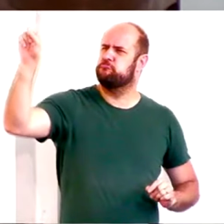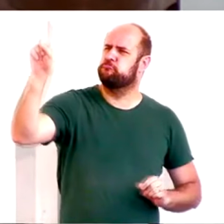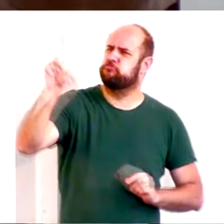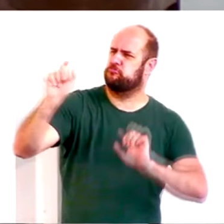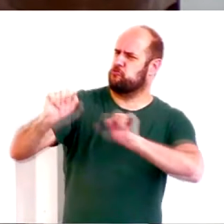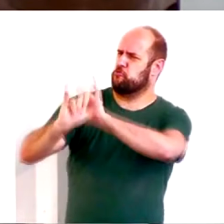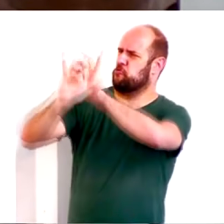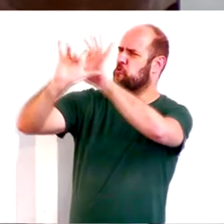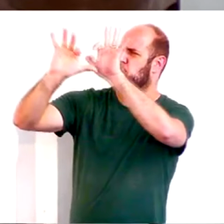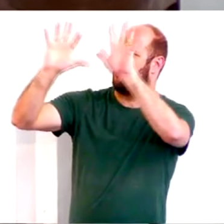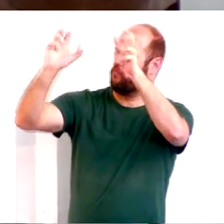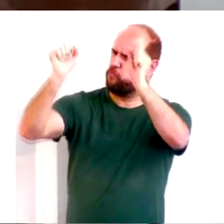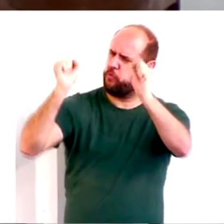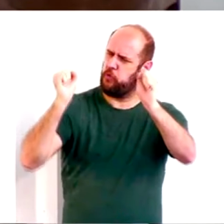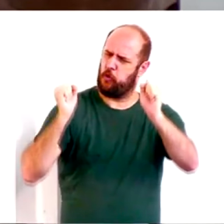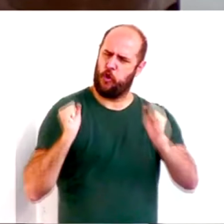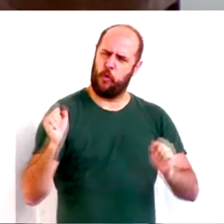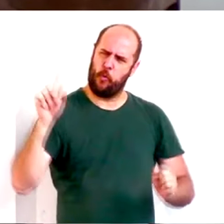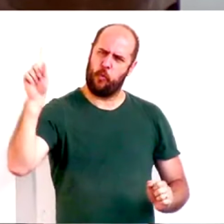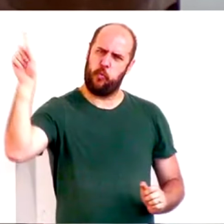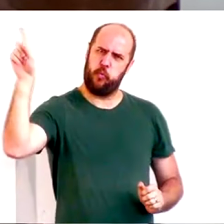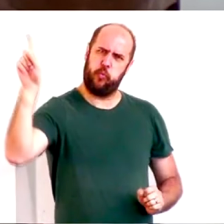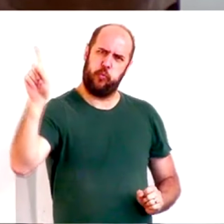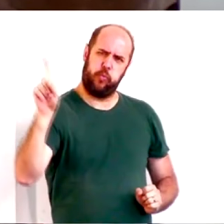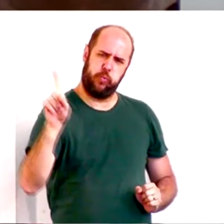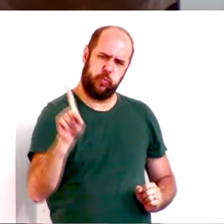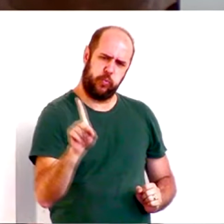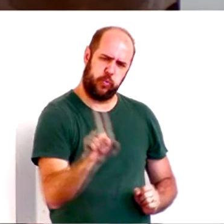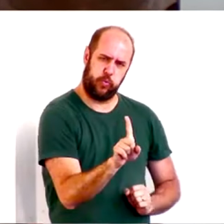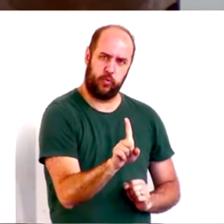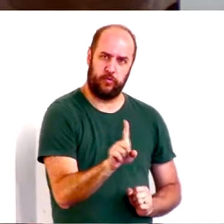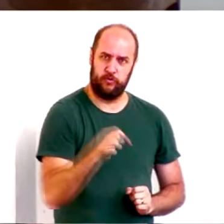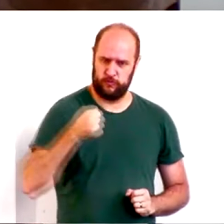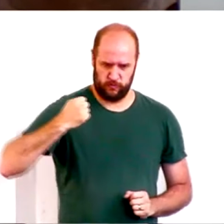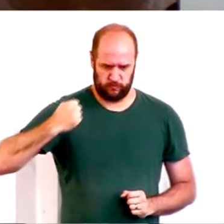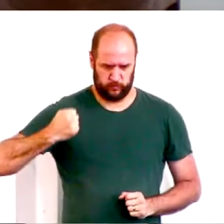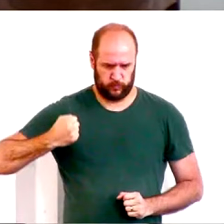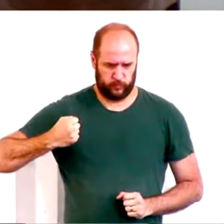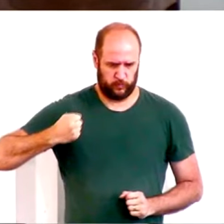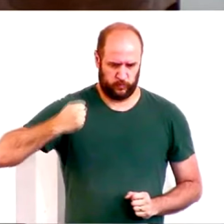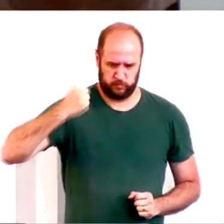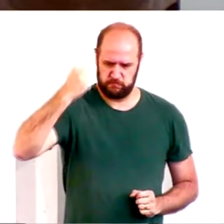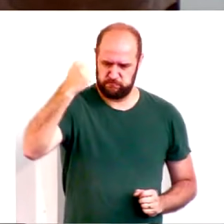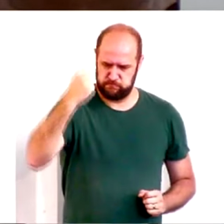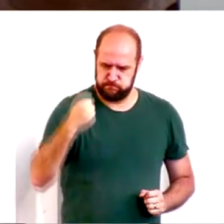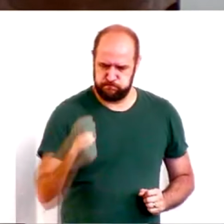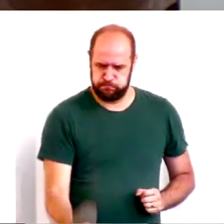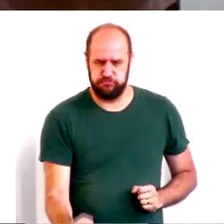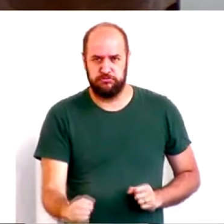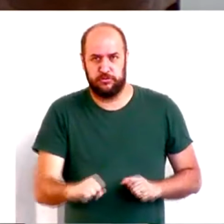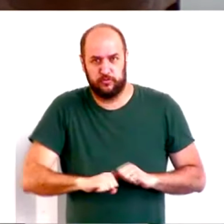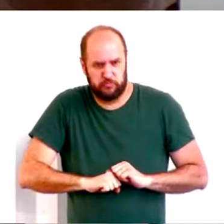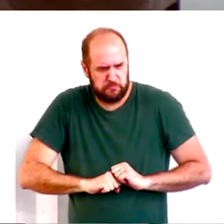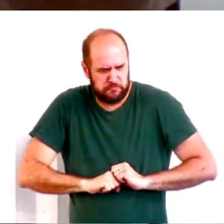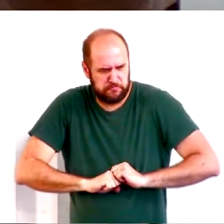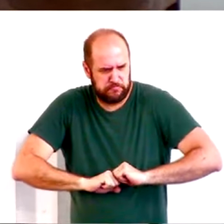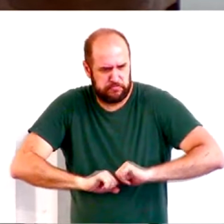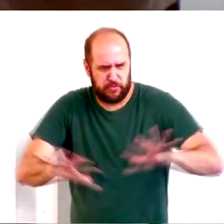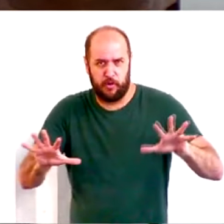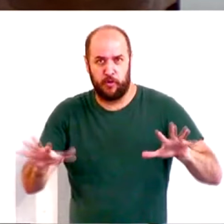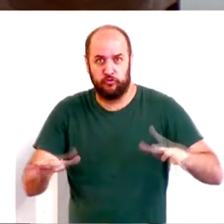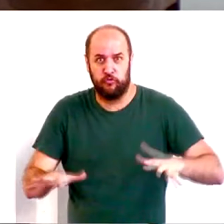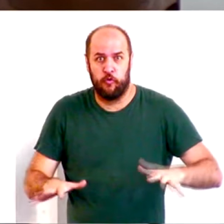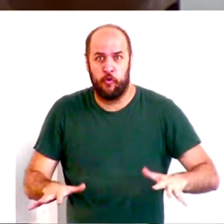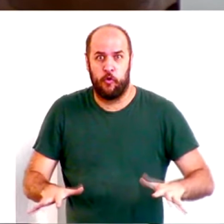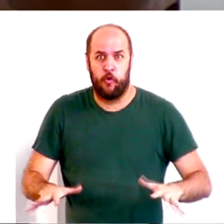mão um toquinho do Cetro dele no chão faz a existência vibrar